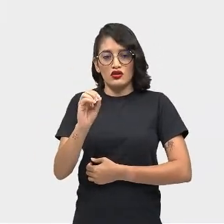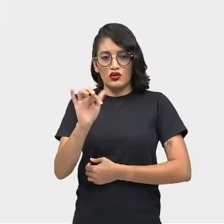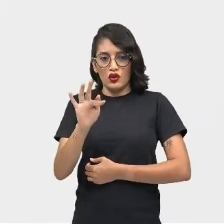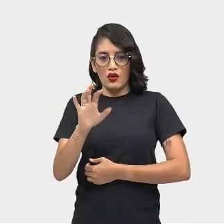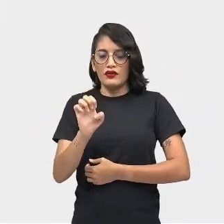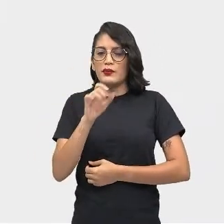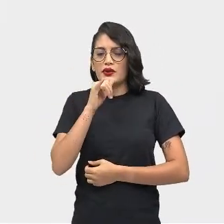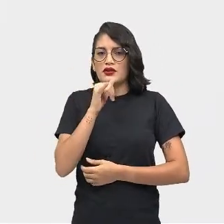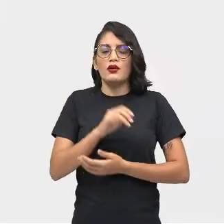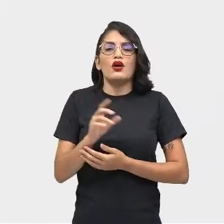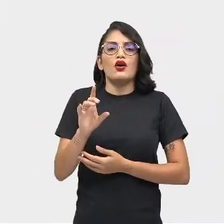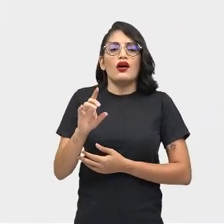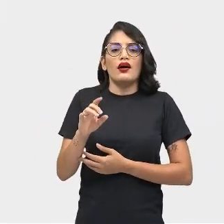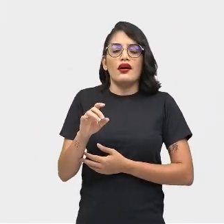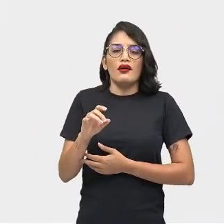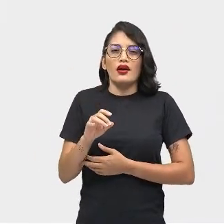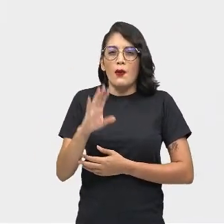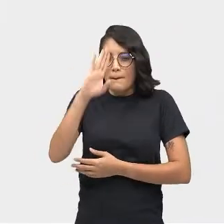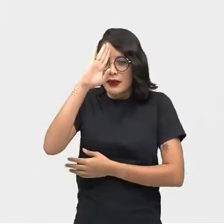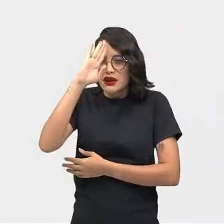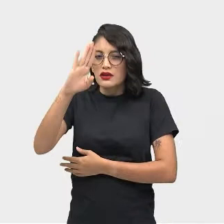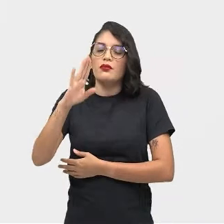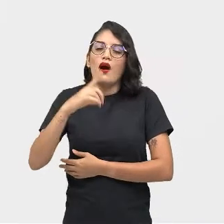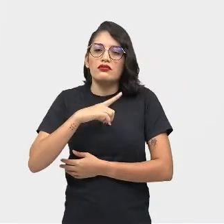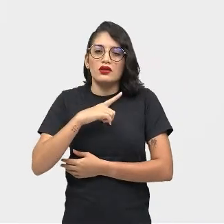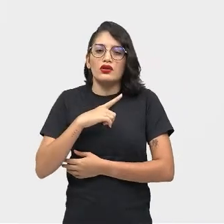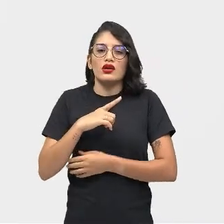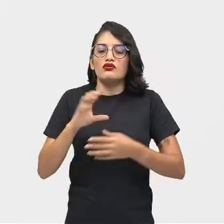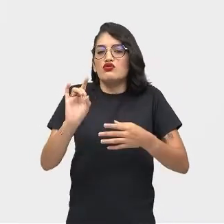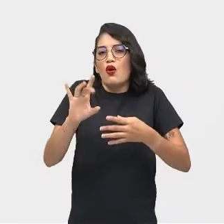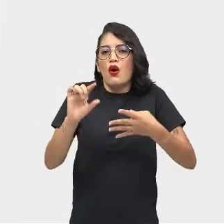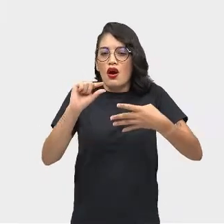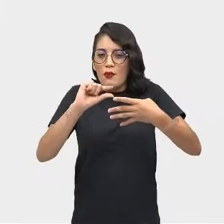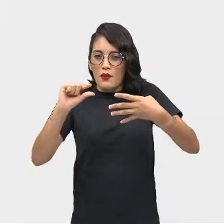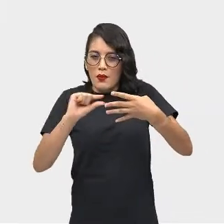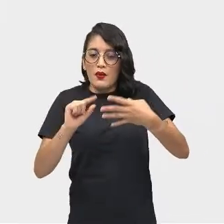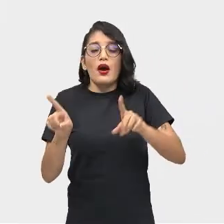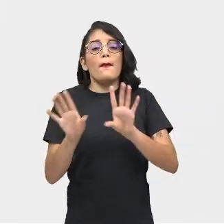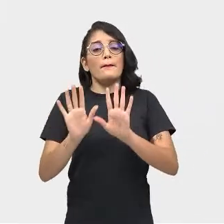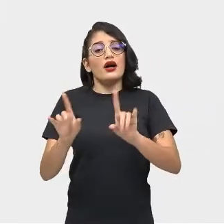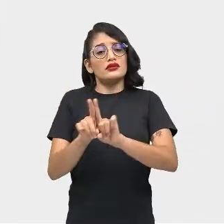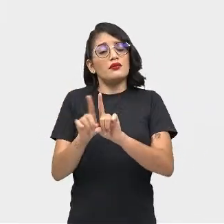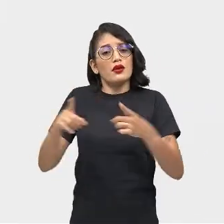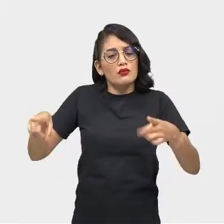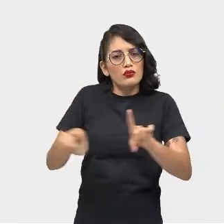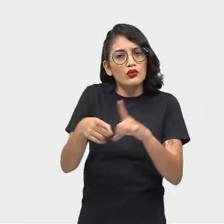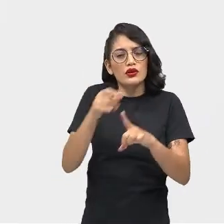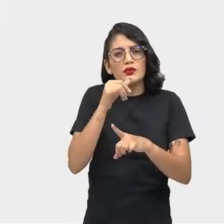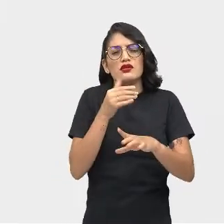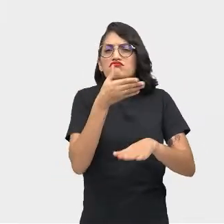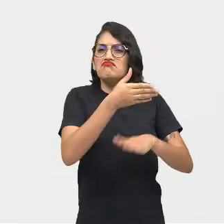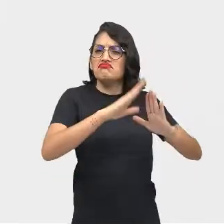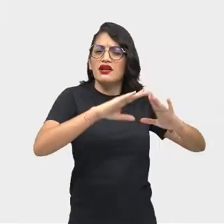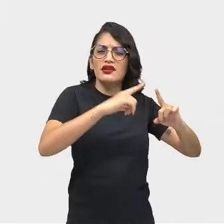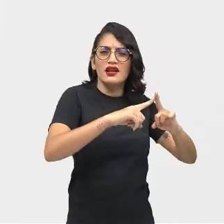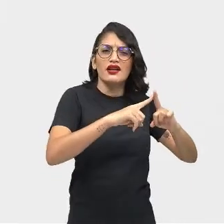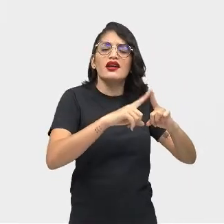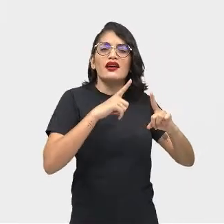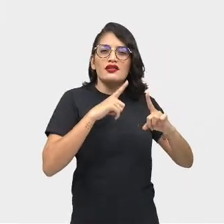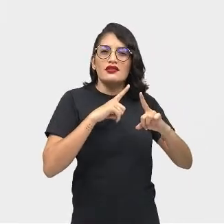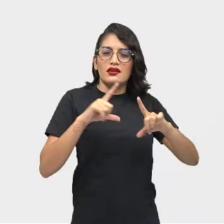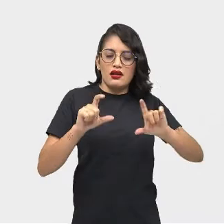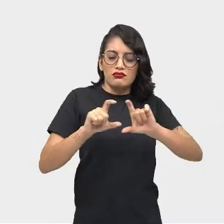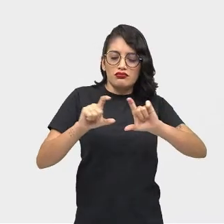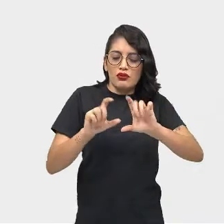do poema, mas também de hinos, não é verdade? Você vai à igreja e você vê lá o refrão também presente em